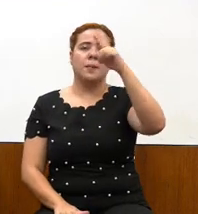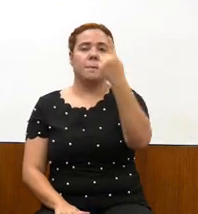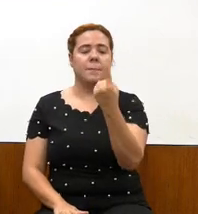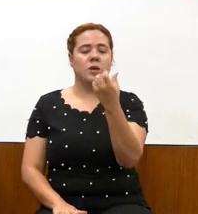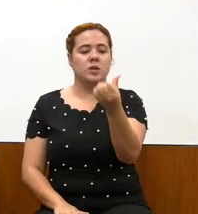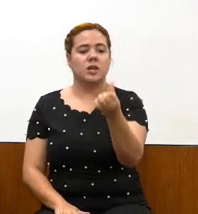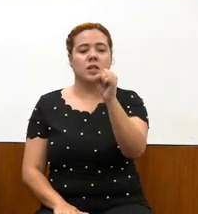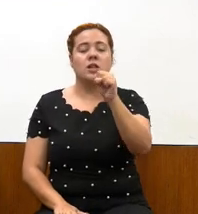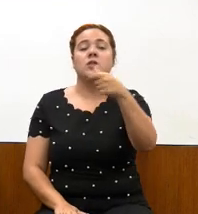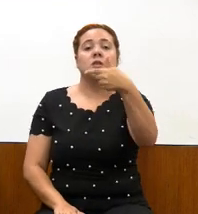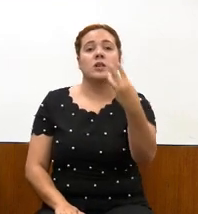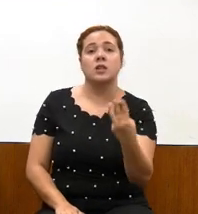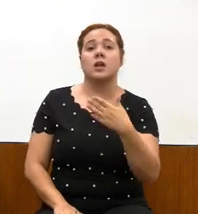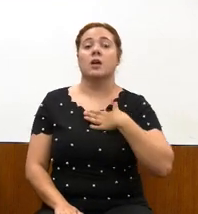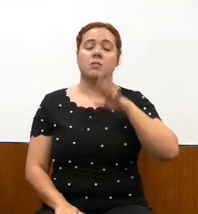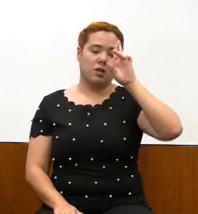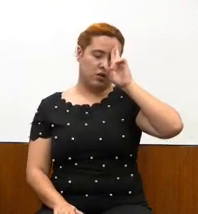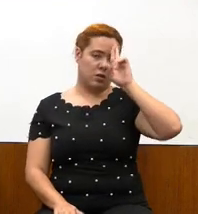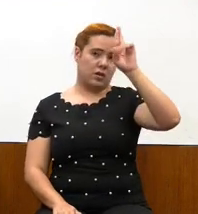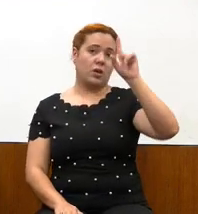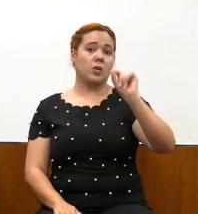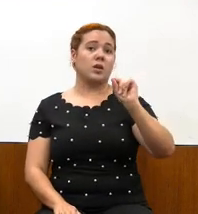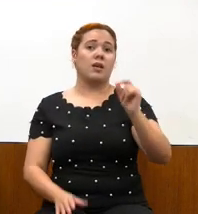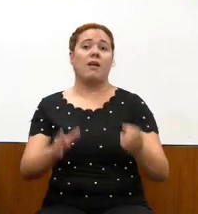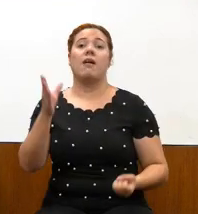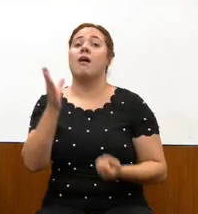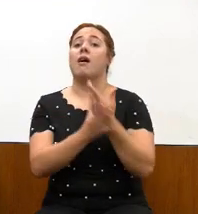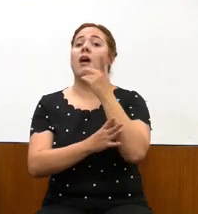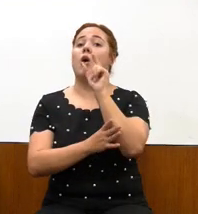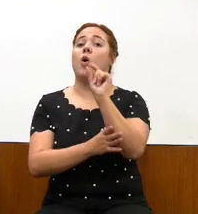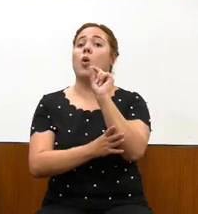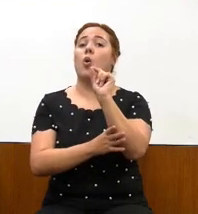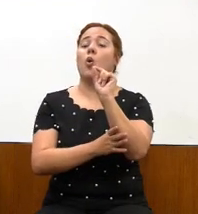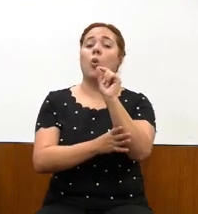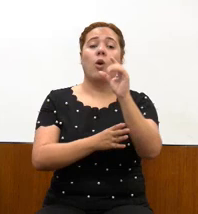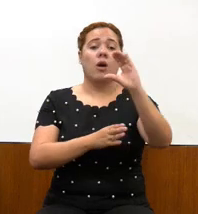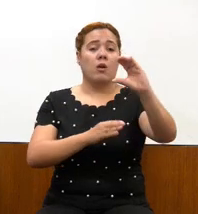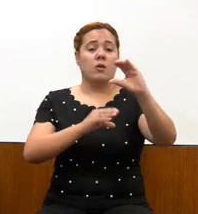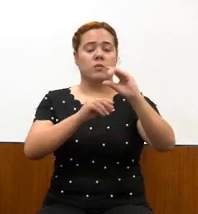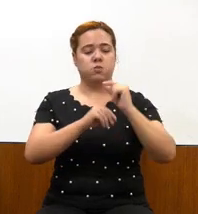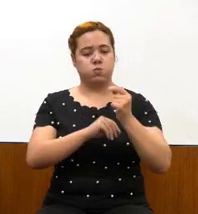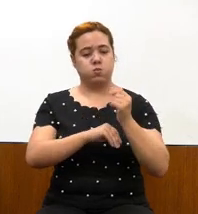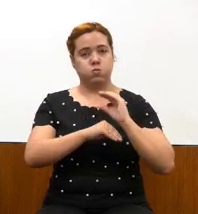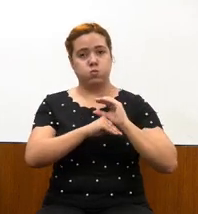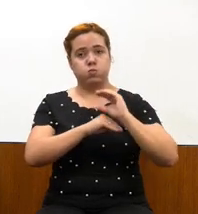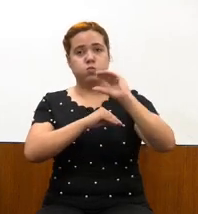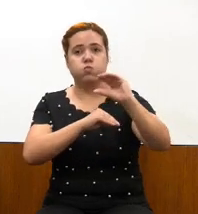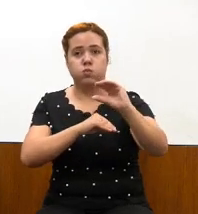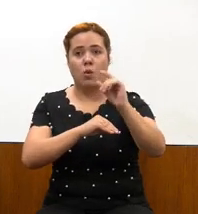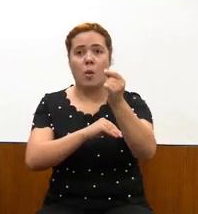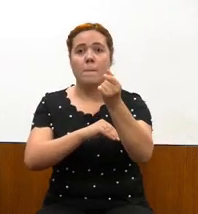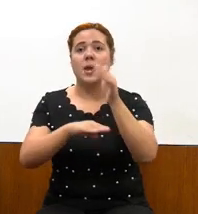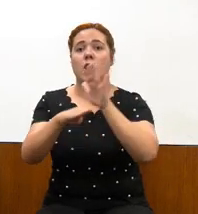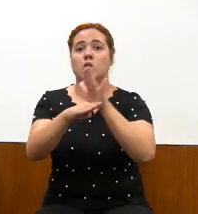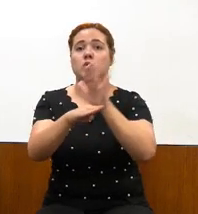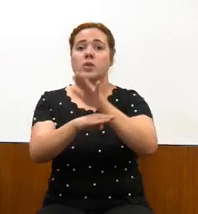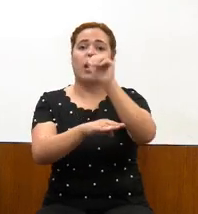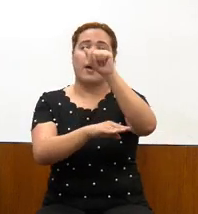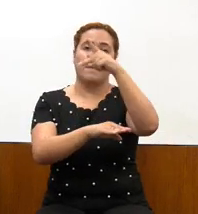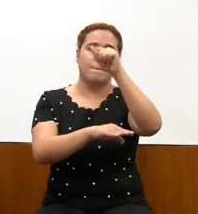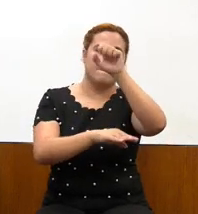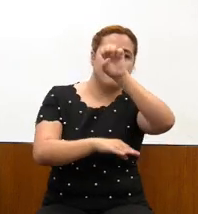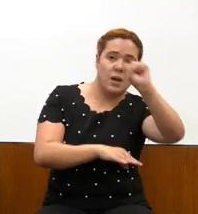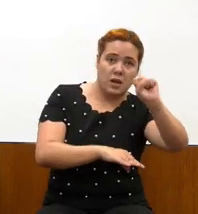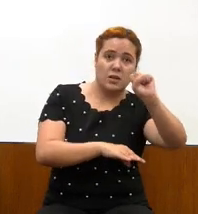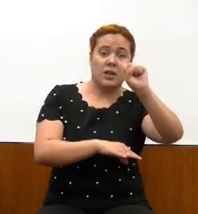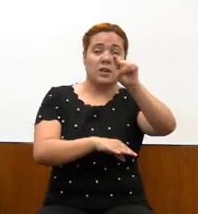de 2023, de minha autoria, que propõe a criação do Fundo Estadual de Apoio às APAES. Esse projeto tem por objetivo